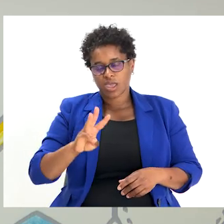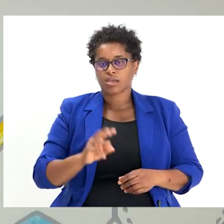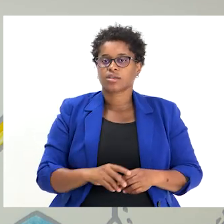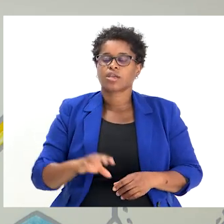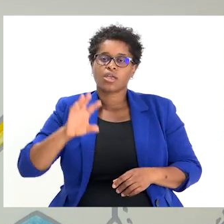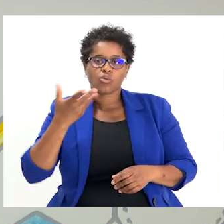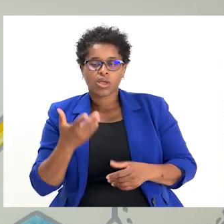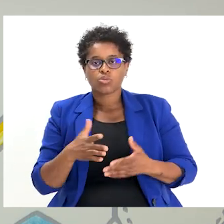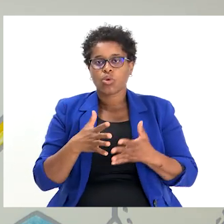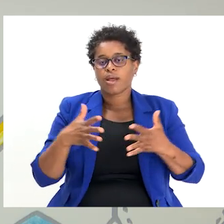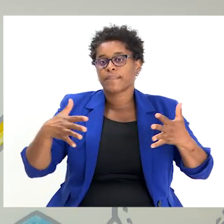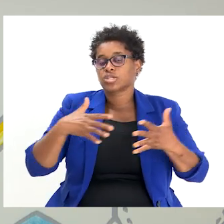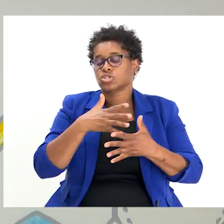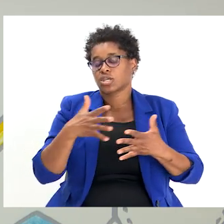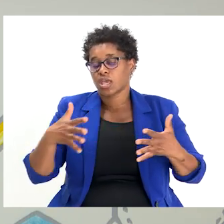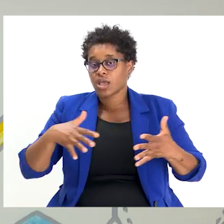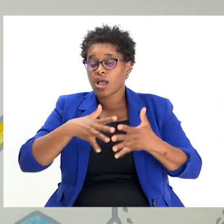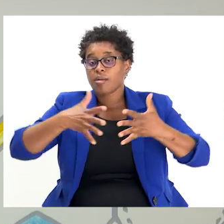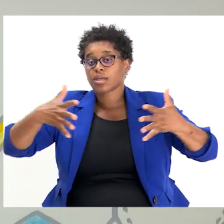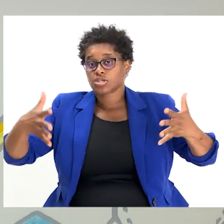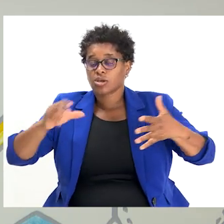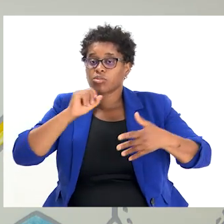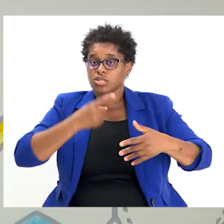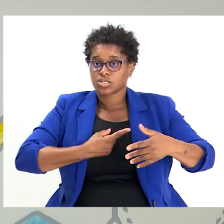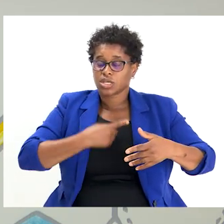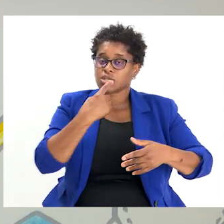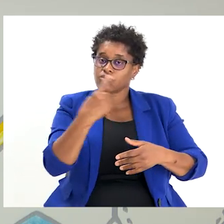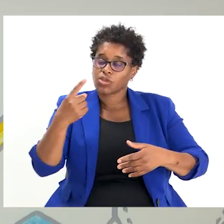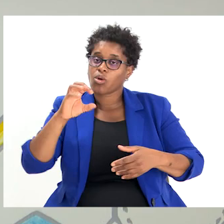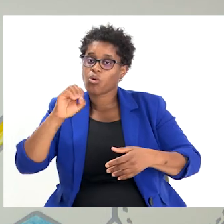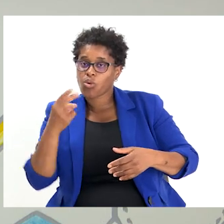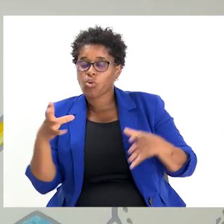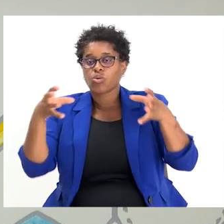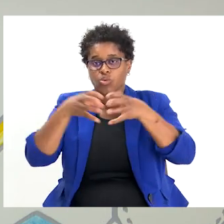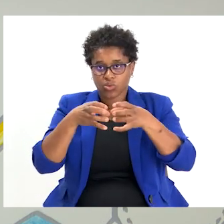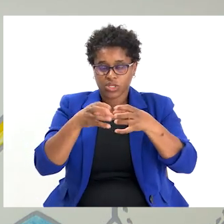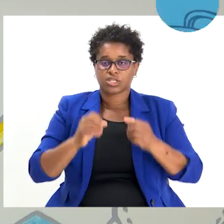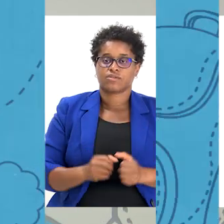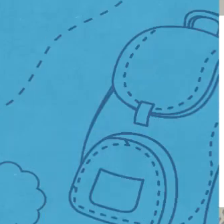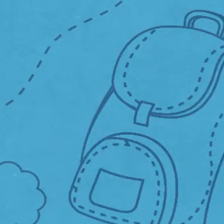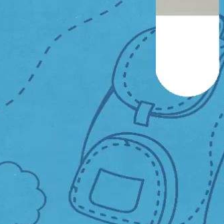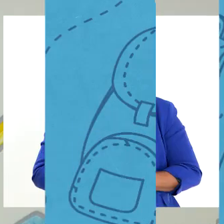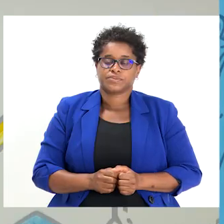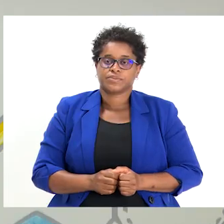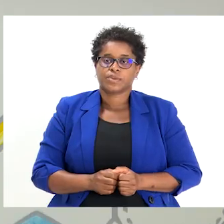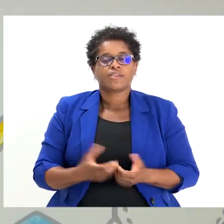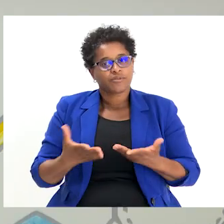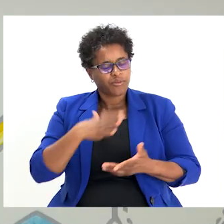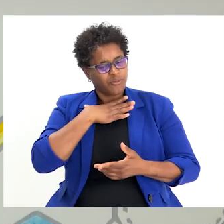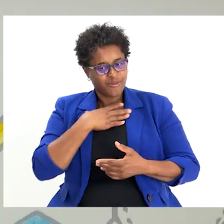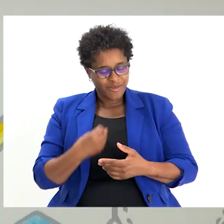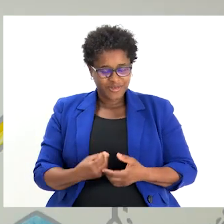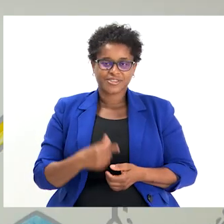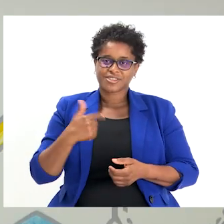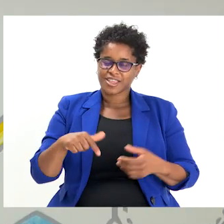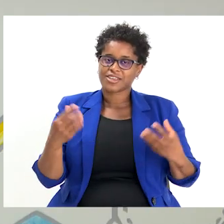à abrangência, podem ser individuais ou coletivas. Foi um prazer